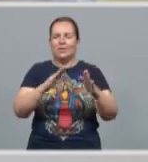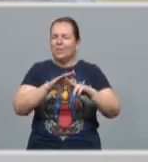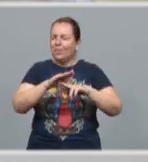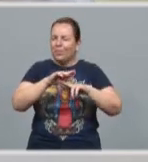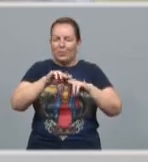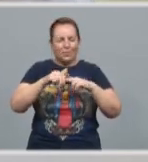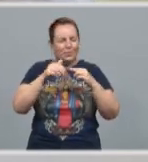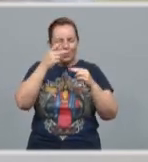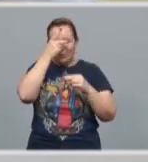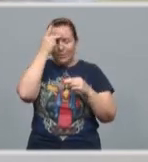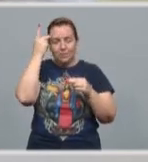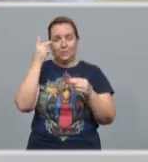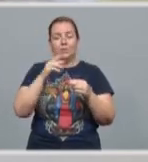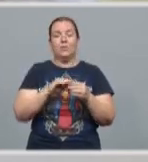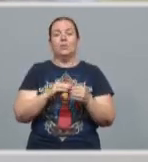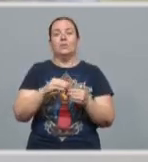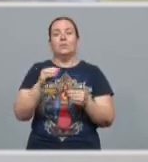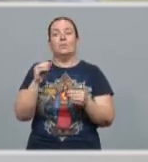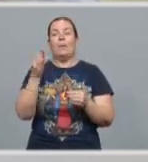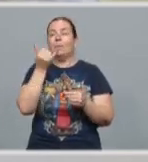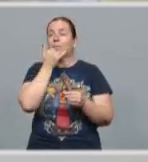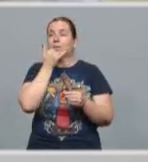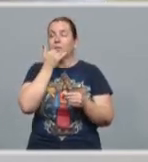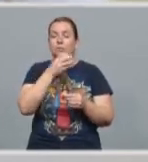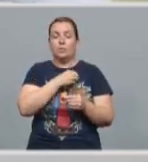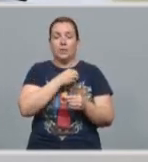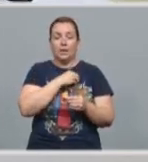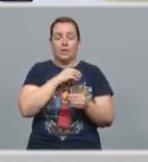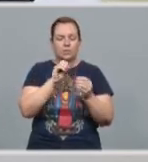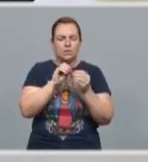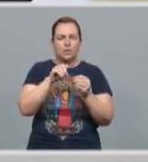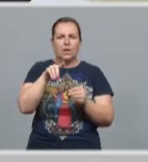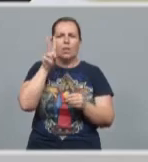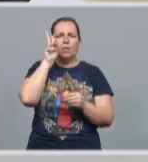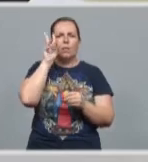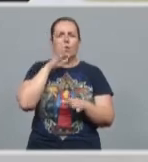para a remissão dos pecados. Fazei isto em memória de mim.